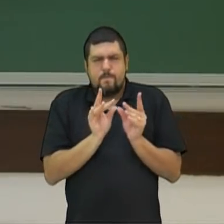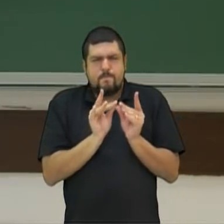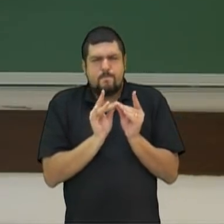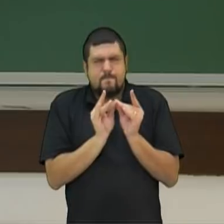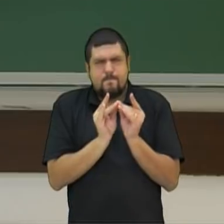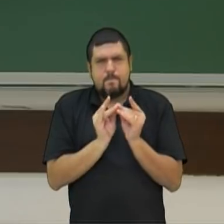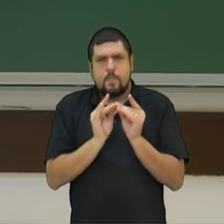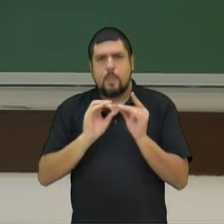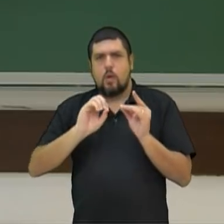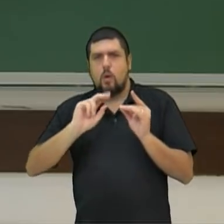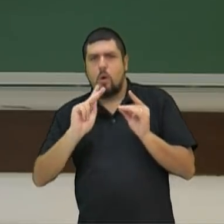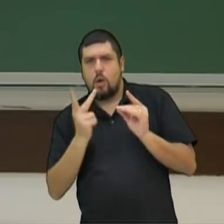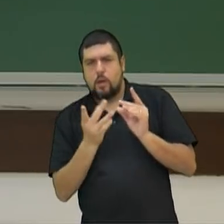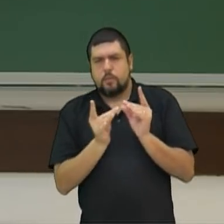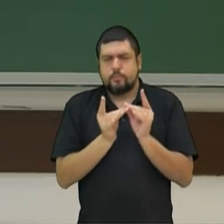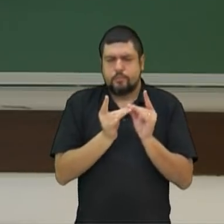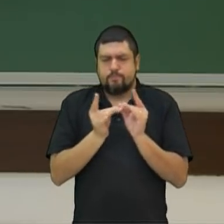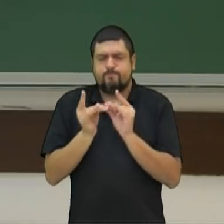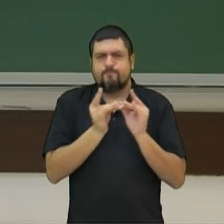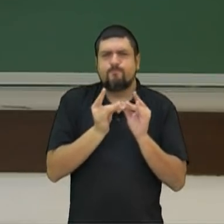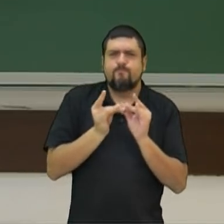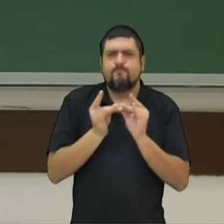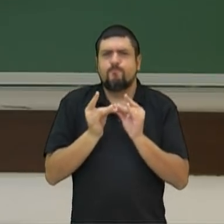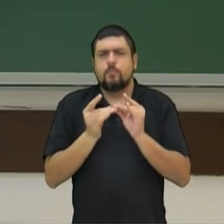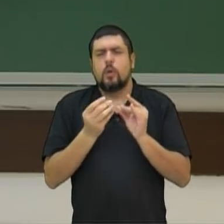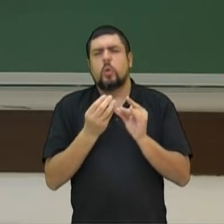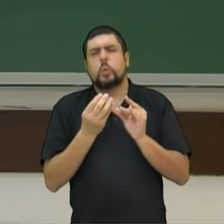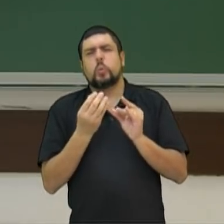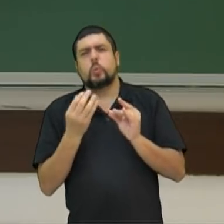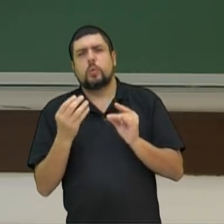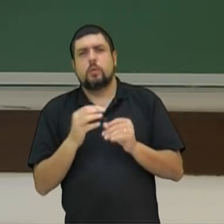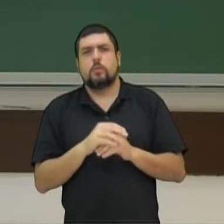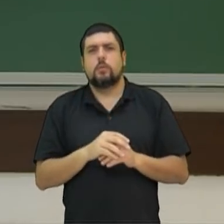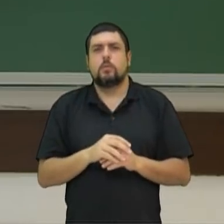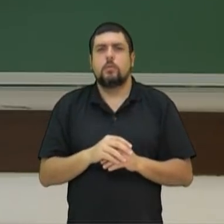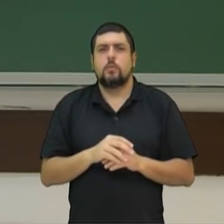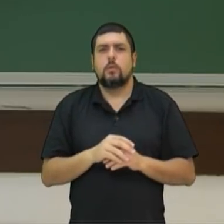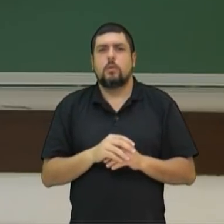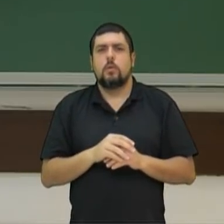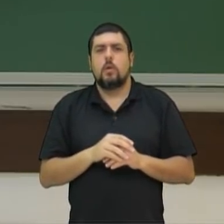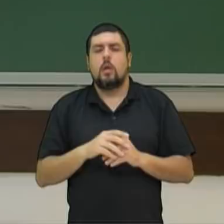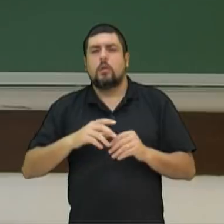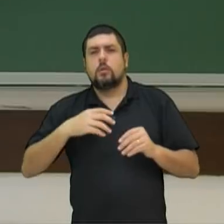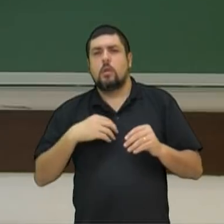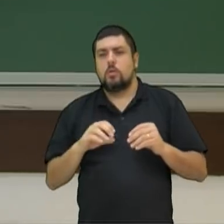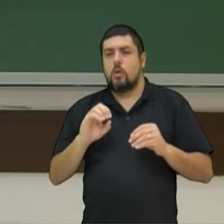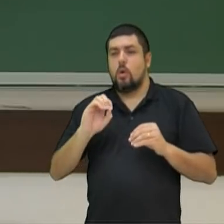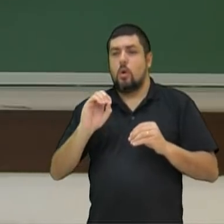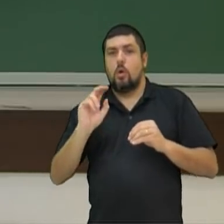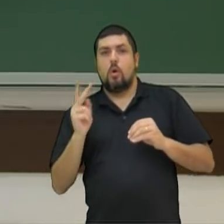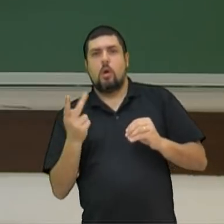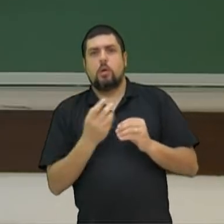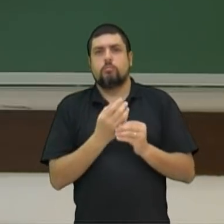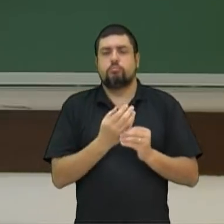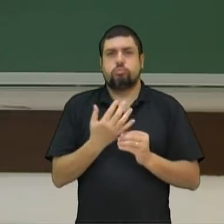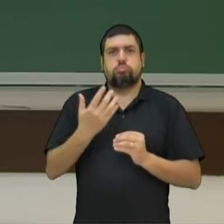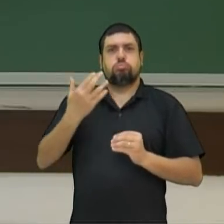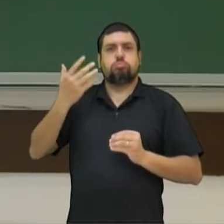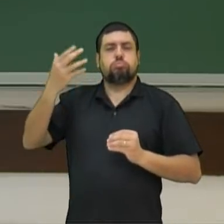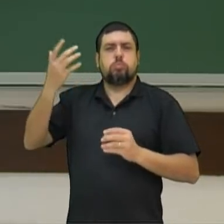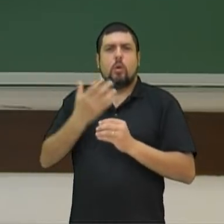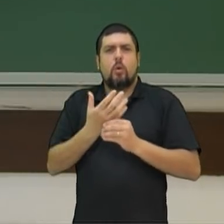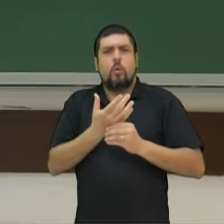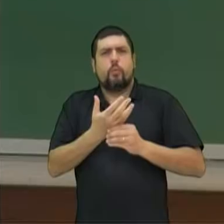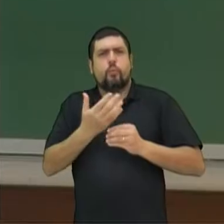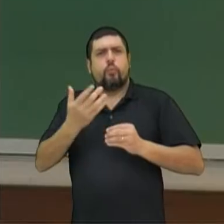fraca, porque ele tem dificuldade em se soltar do OH. É um cátion que não está nem aí para o OH. Vai dar uma base forte, porque ele vai soltar com